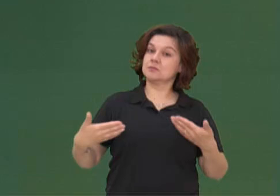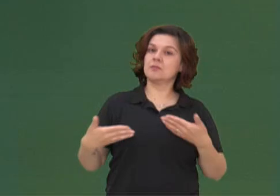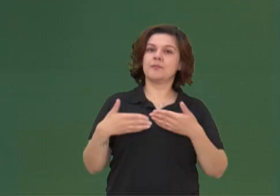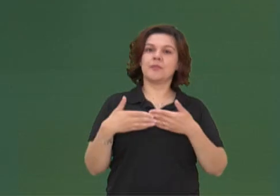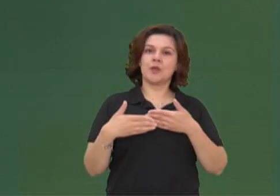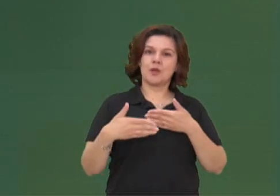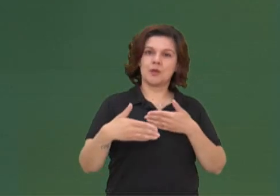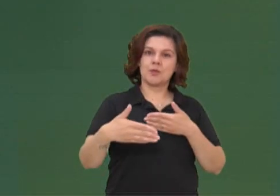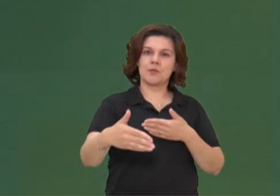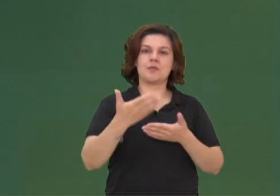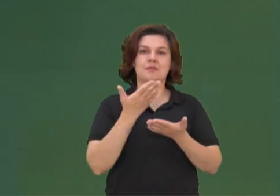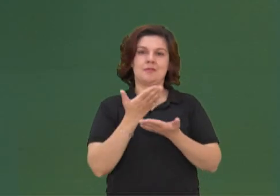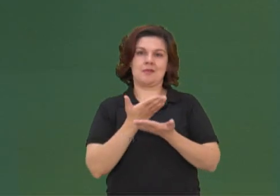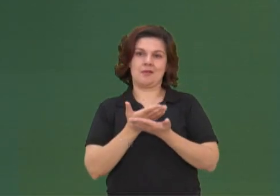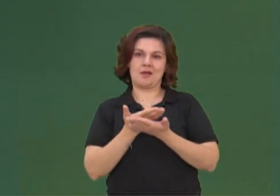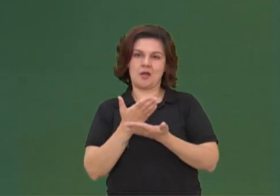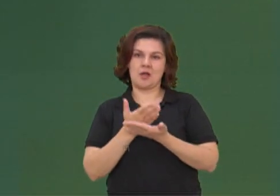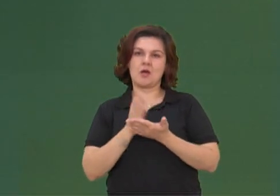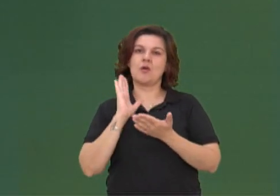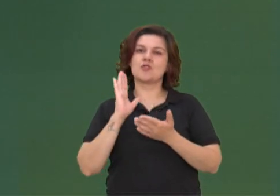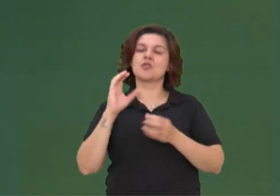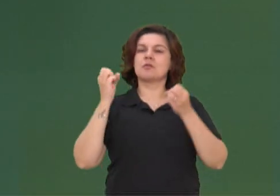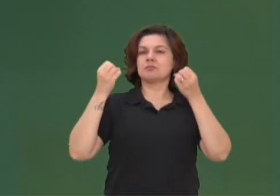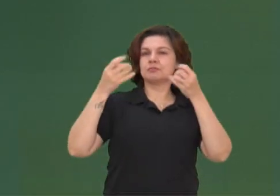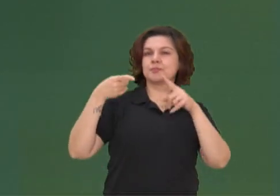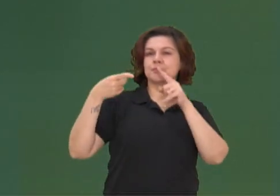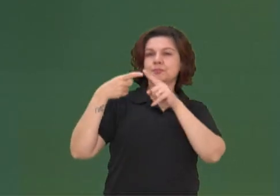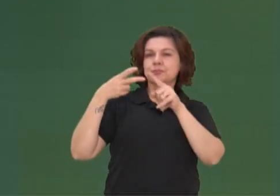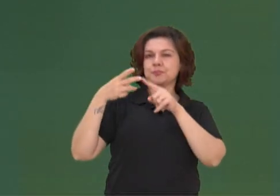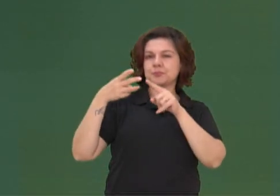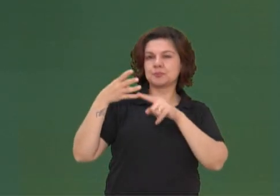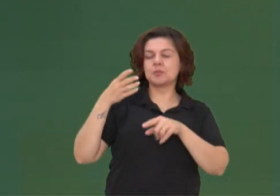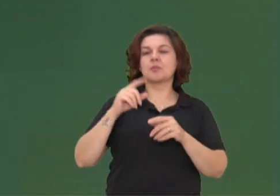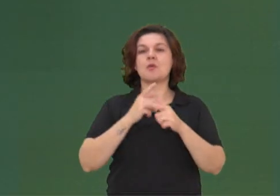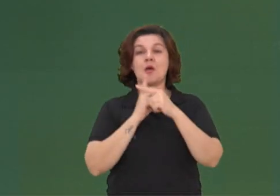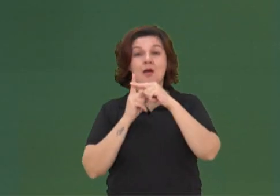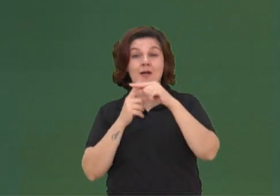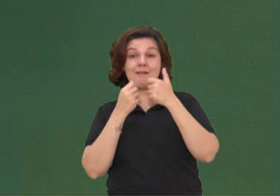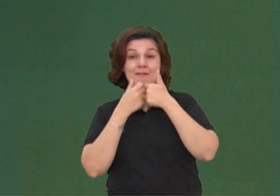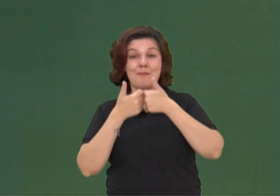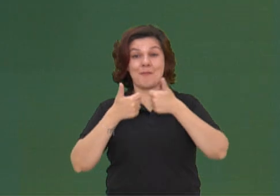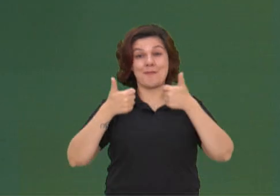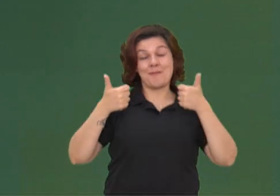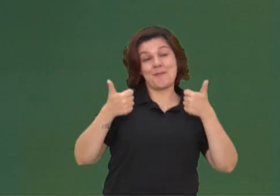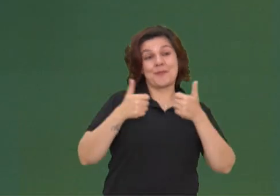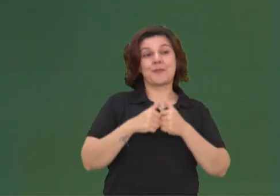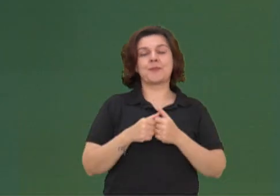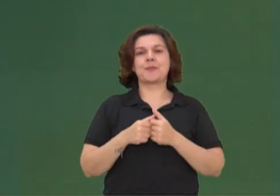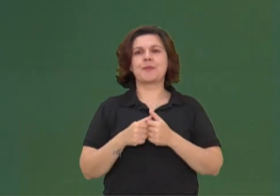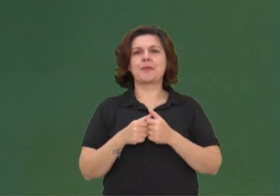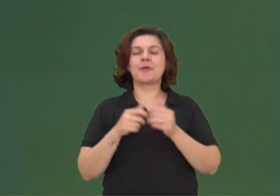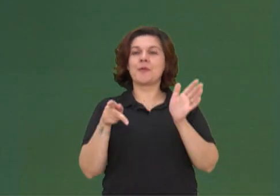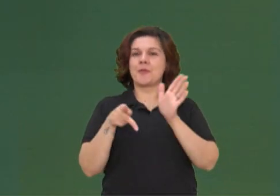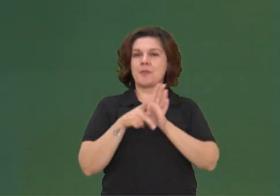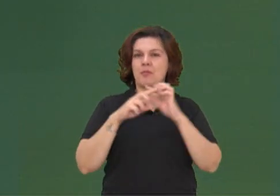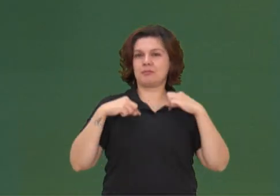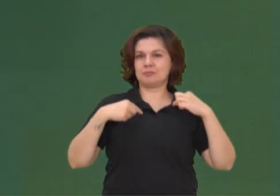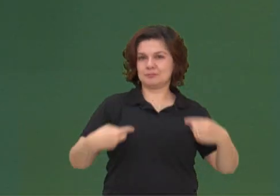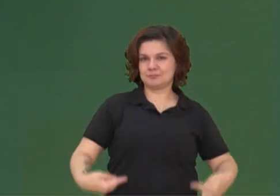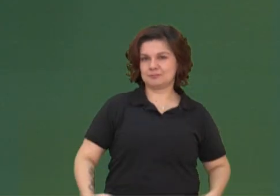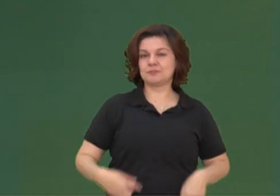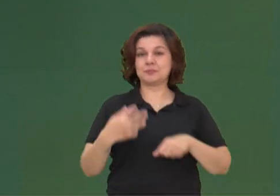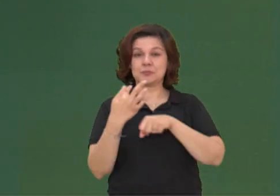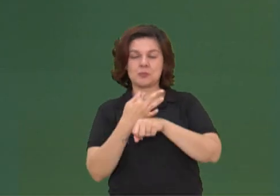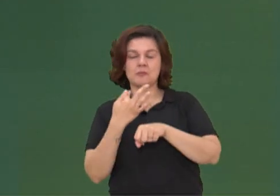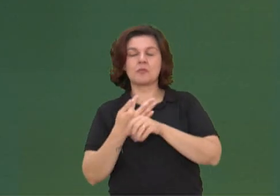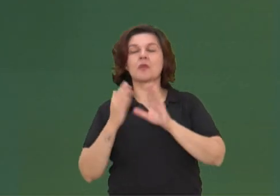Durante as nossas aulas, eu citei para você de casa uma série de benefícios aí relacionados assim à resistência corporal. Então